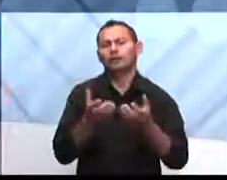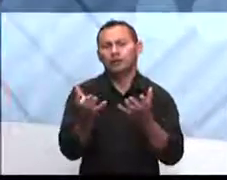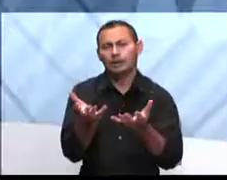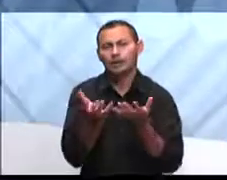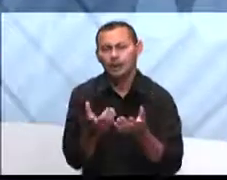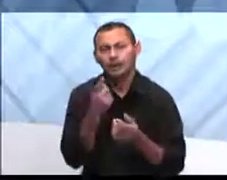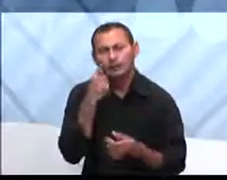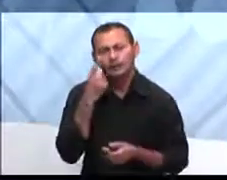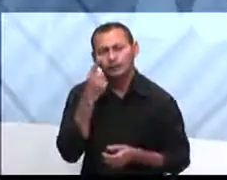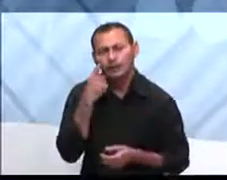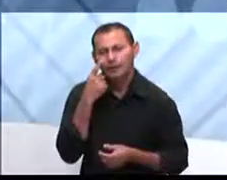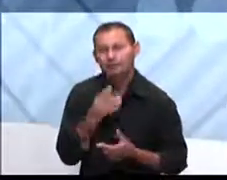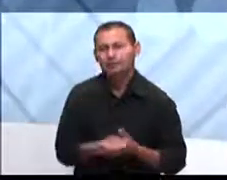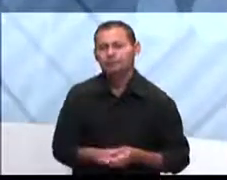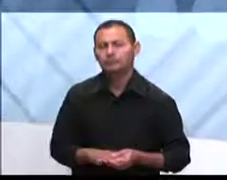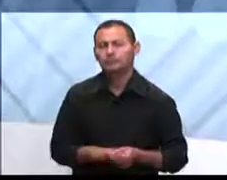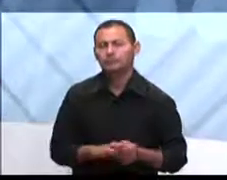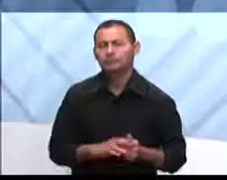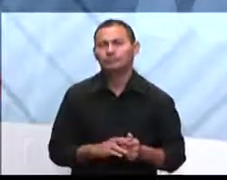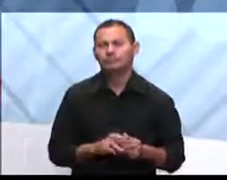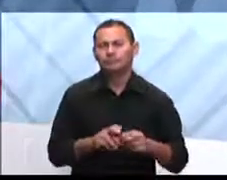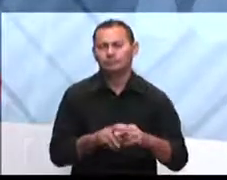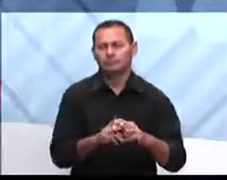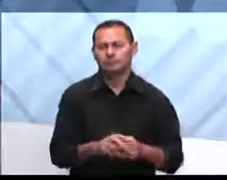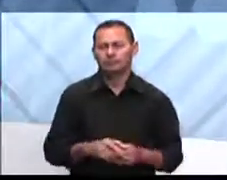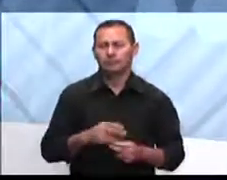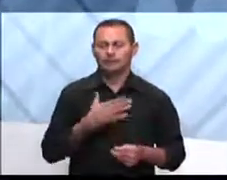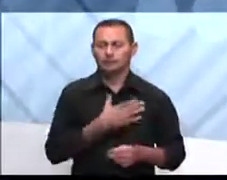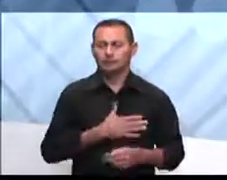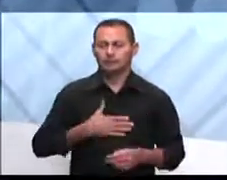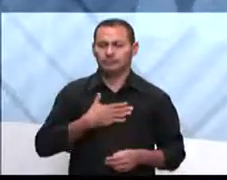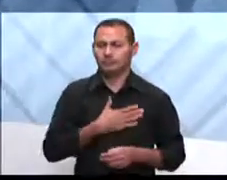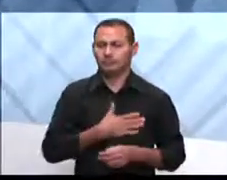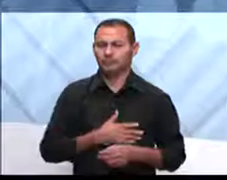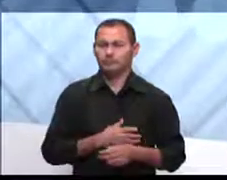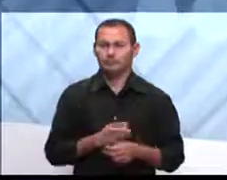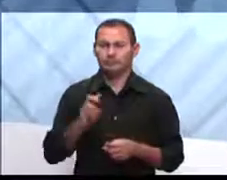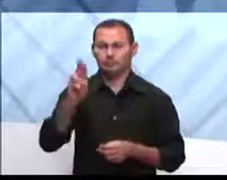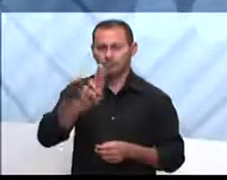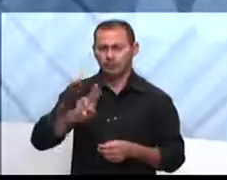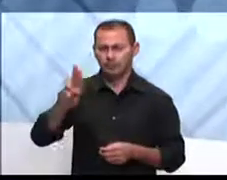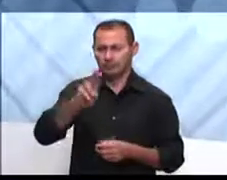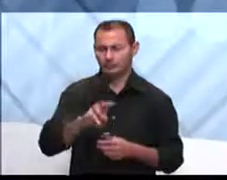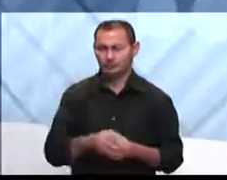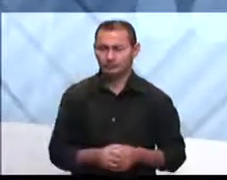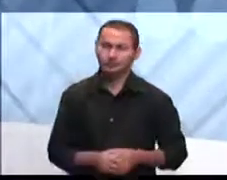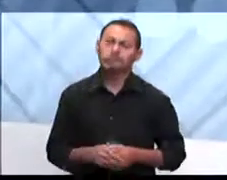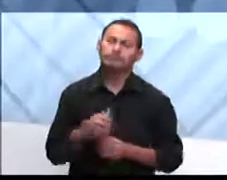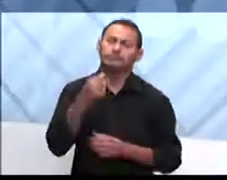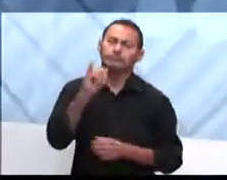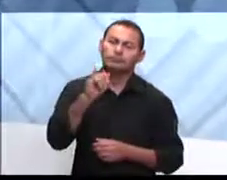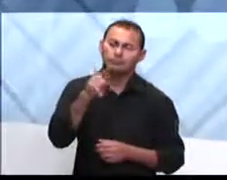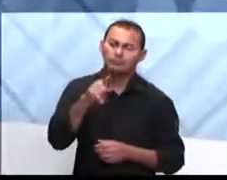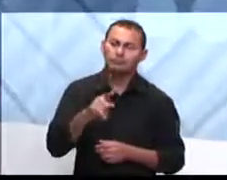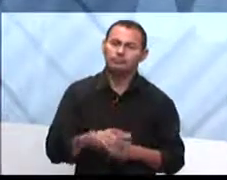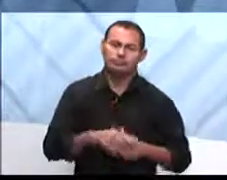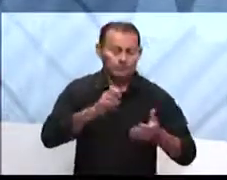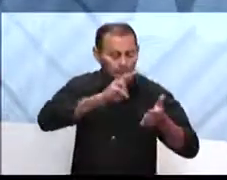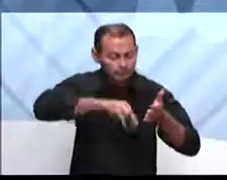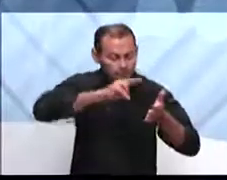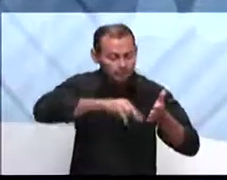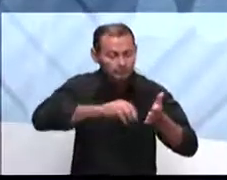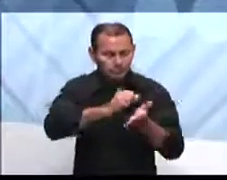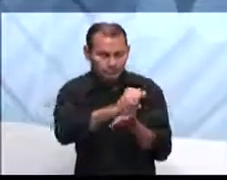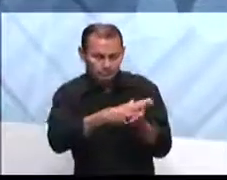quer verificar, né, então, a questão da satisfação do consumidor. E aí, vocês que leram